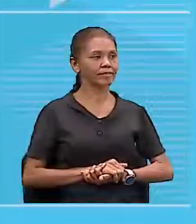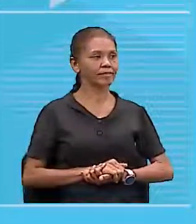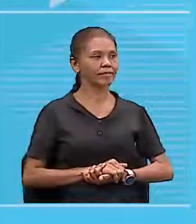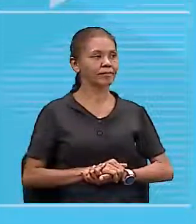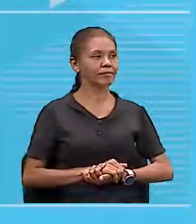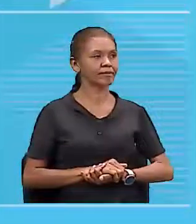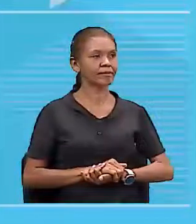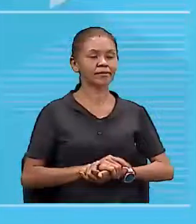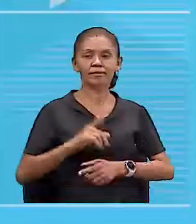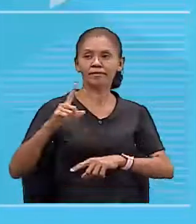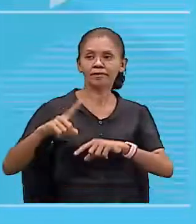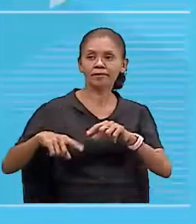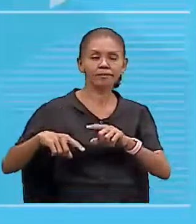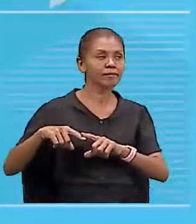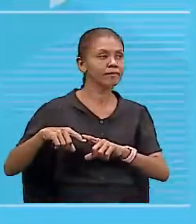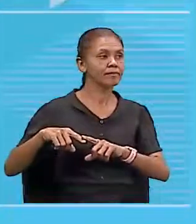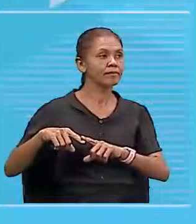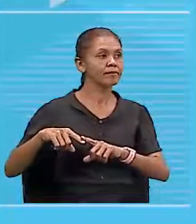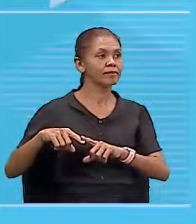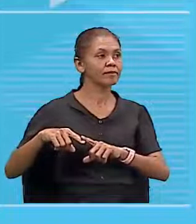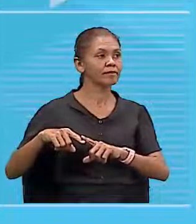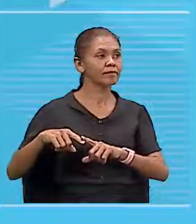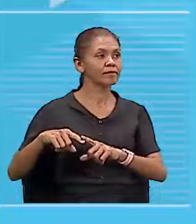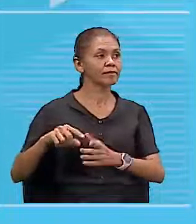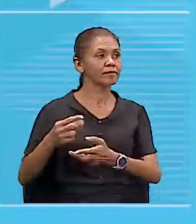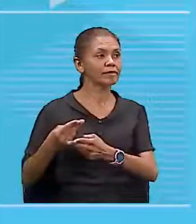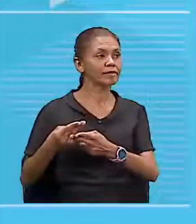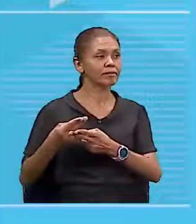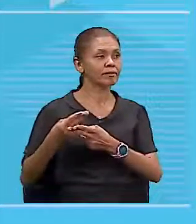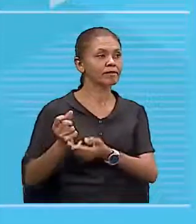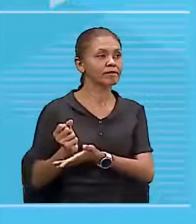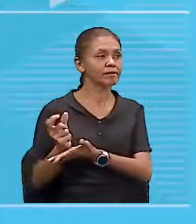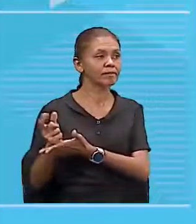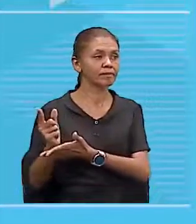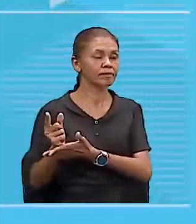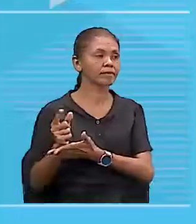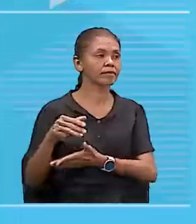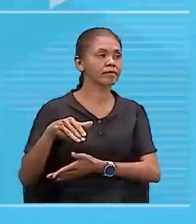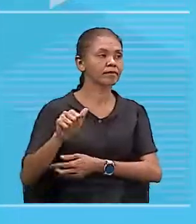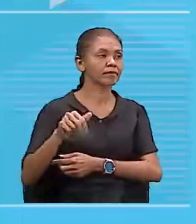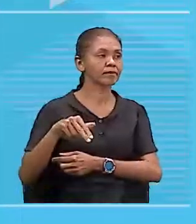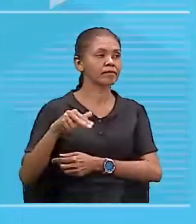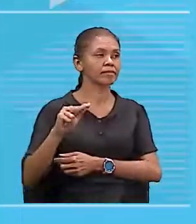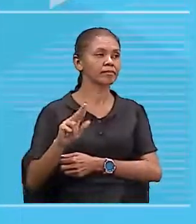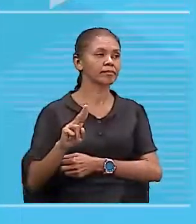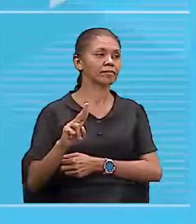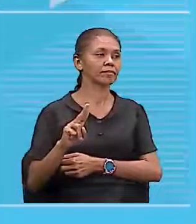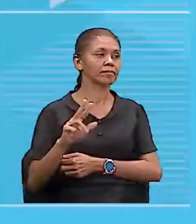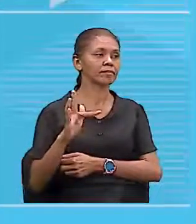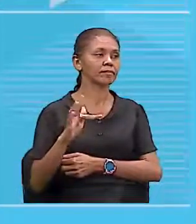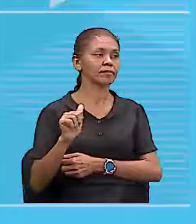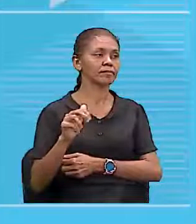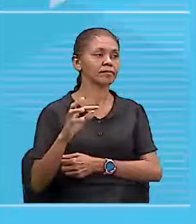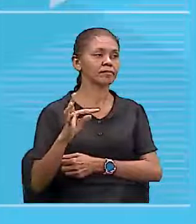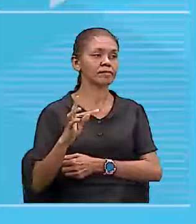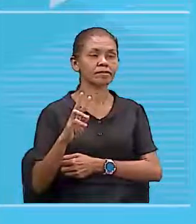os bens de consumo manufaturados O que é manufaturado vamos devagar vamos tirar todas as dúvidas o Enem tá chegando